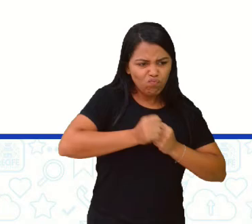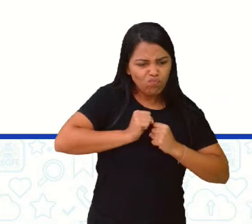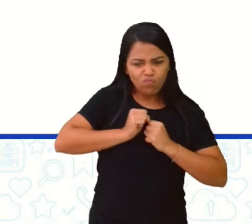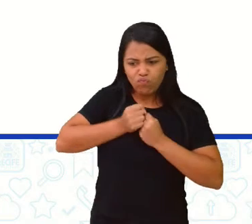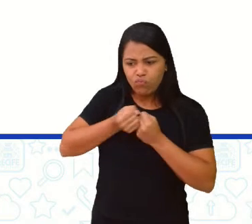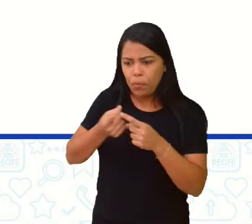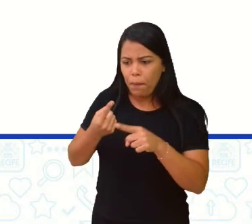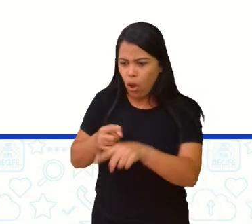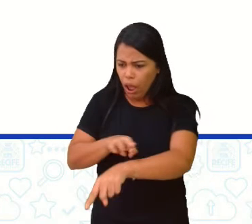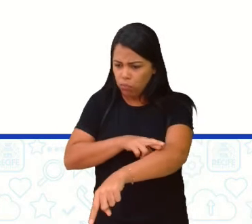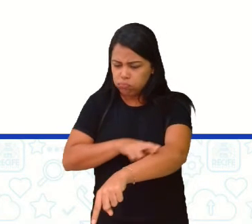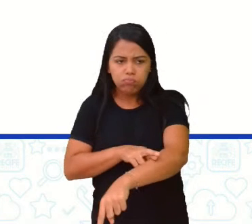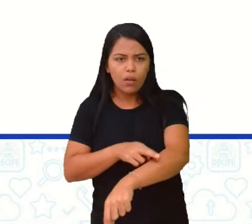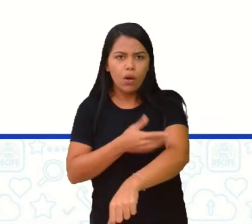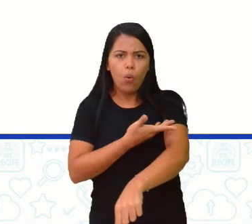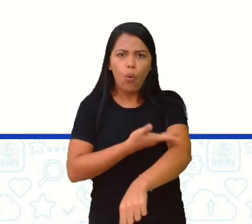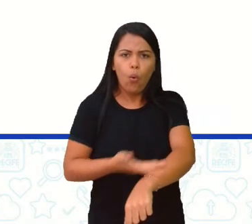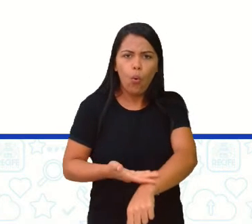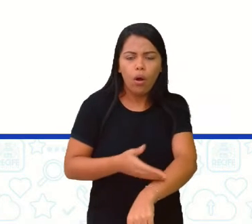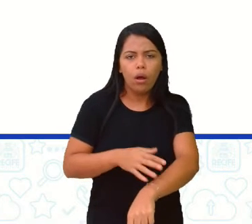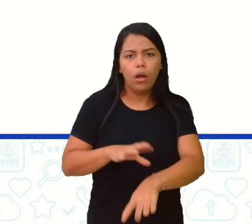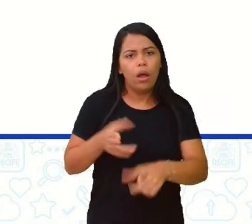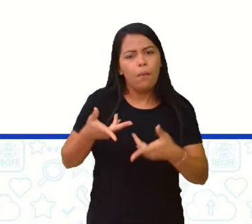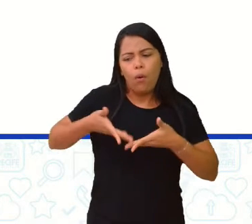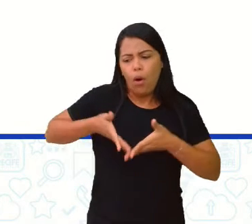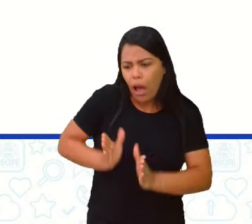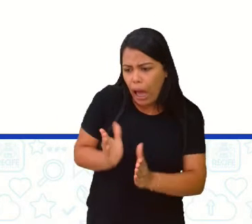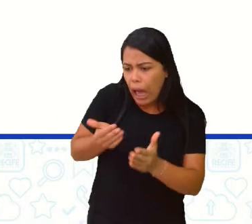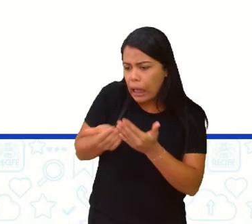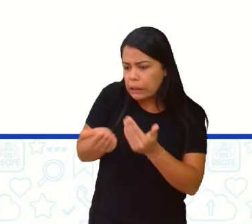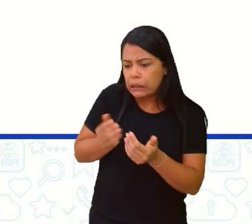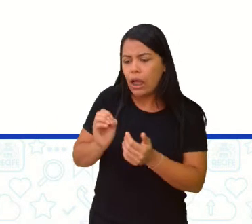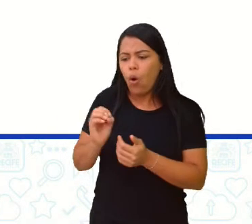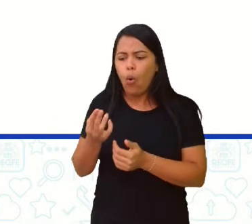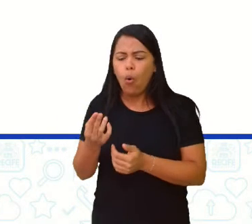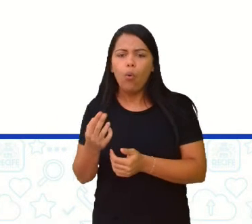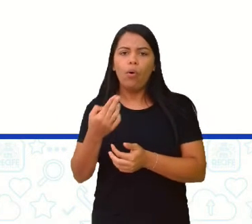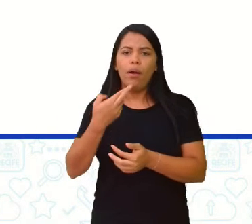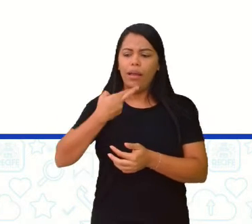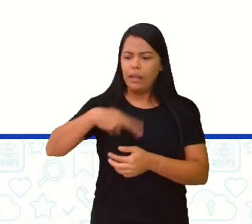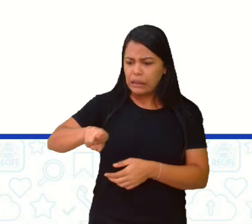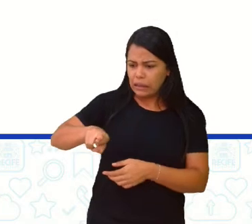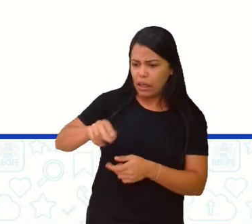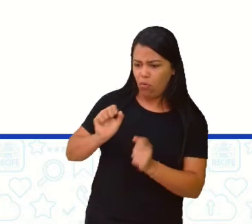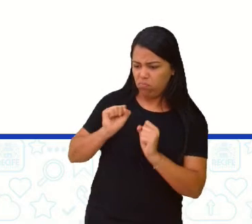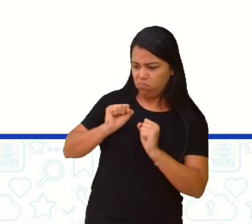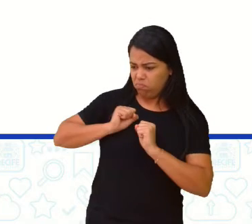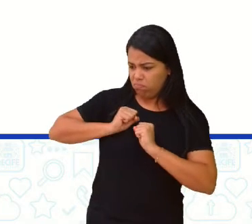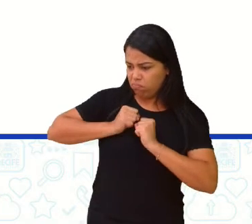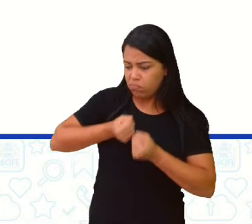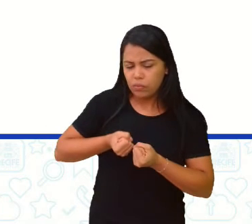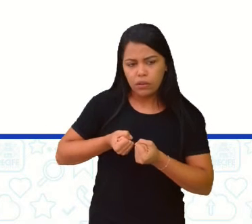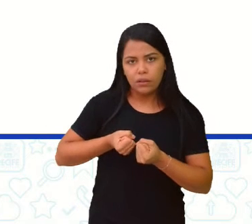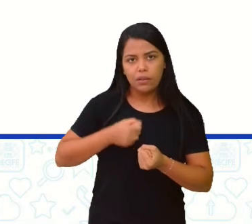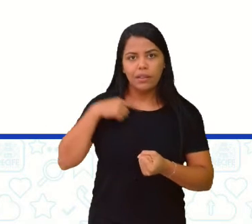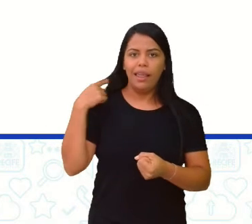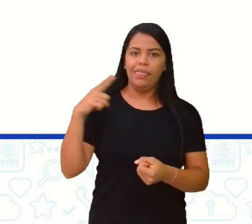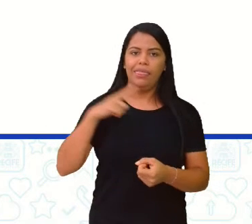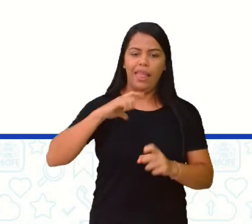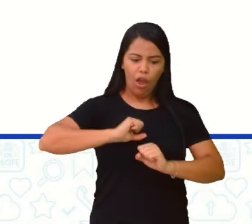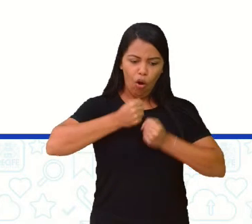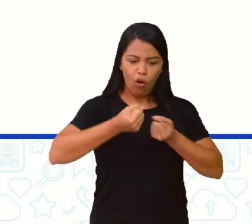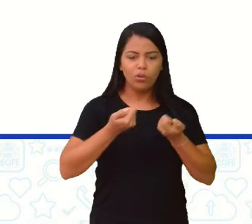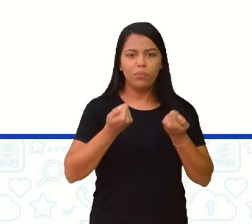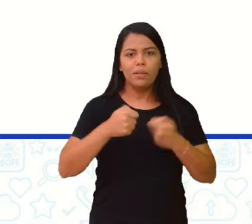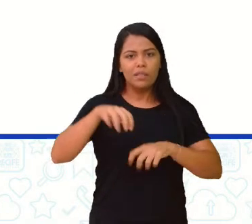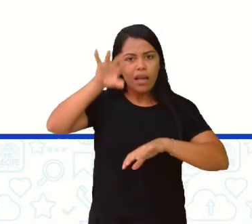pele, por sua origem ou ainda por sua religião. Para odiar, as pessoas precisam aprender. E